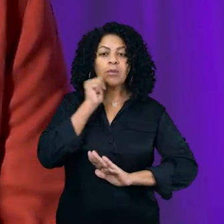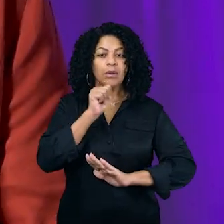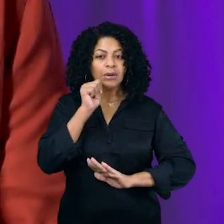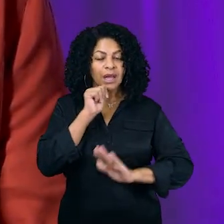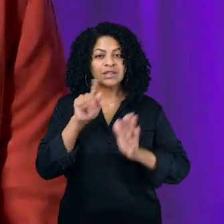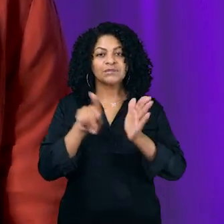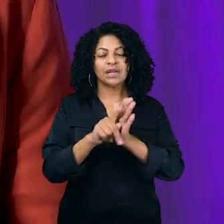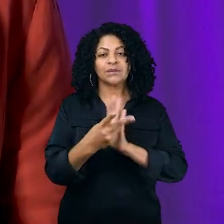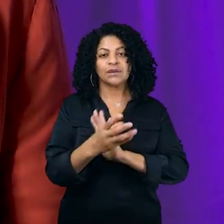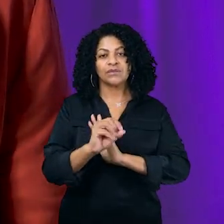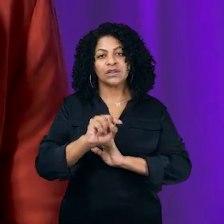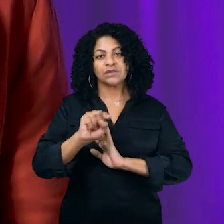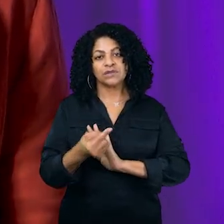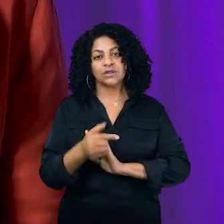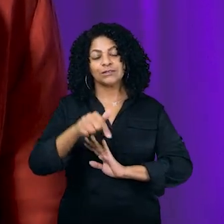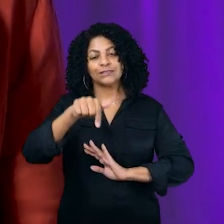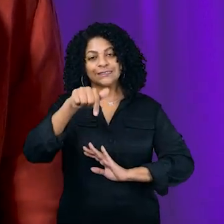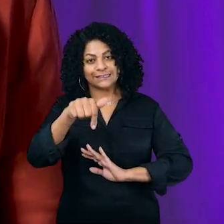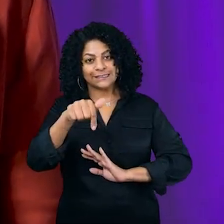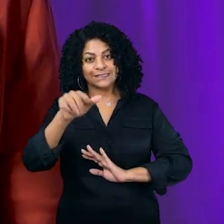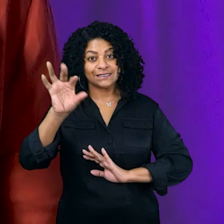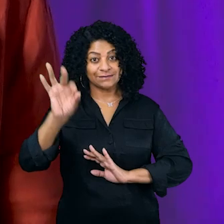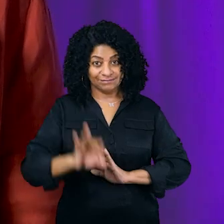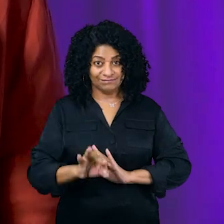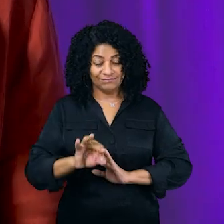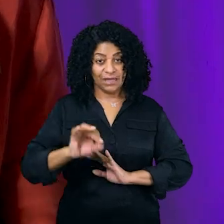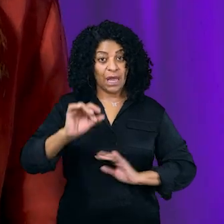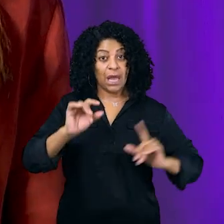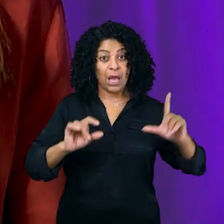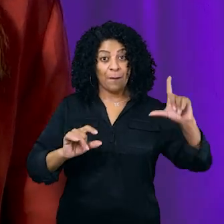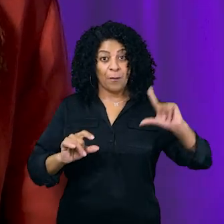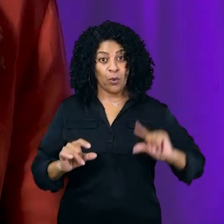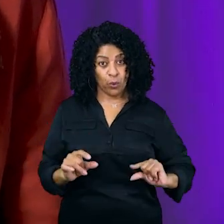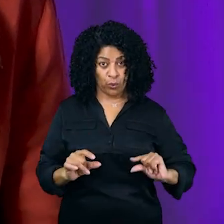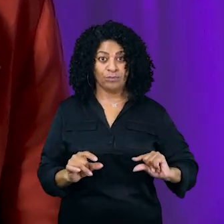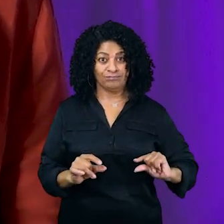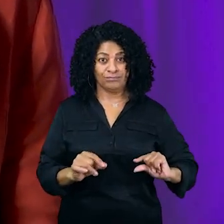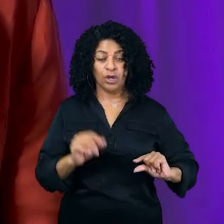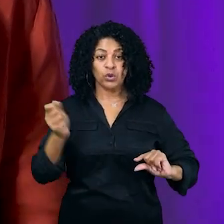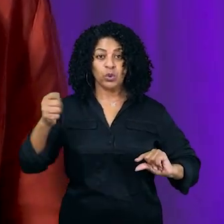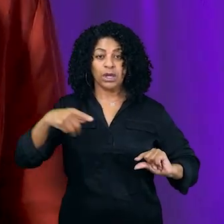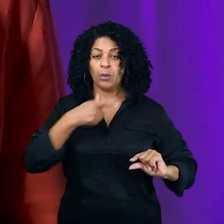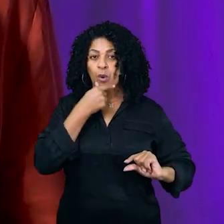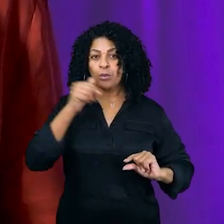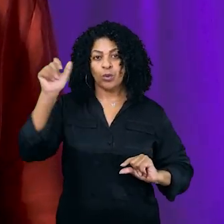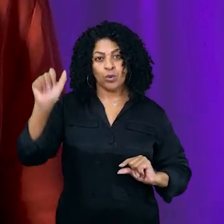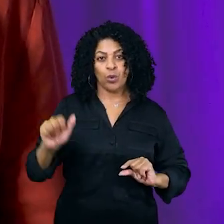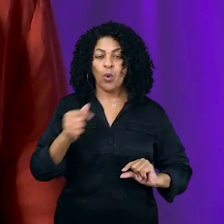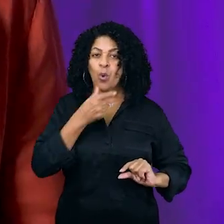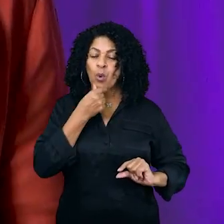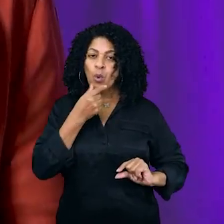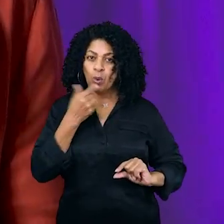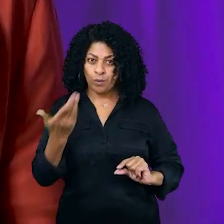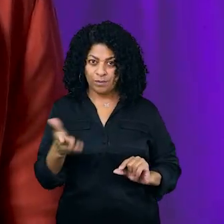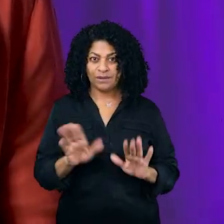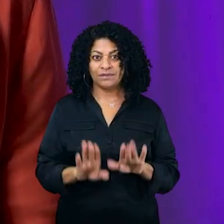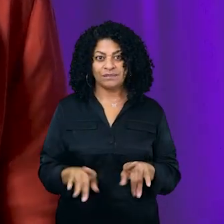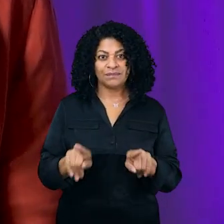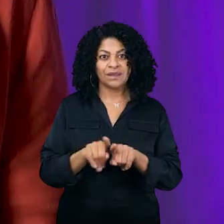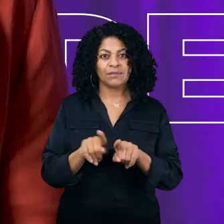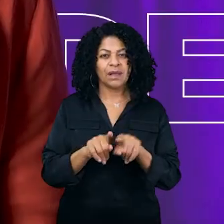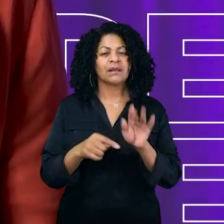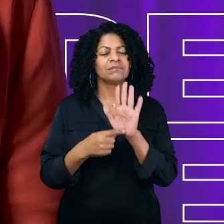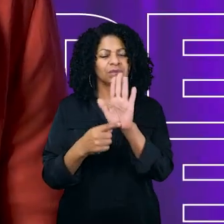as mulheres ganham quase 21% a menos que os homens. Os índices ainda apontam